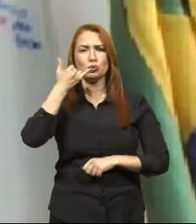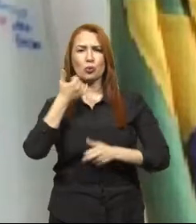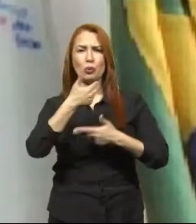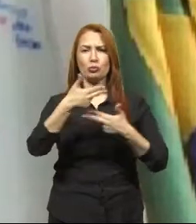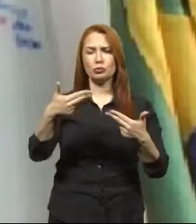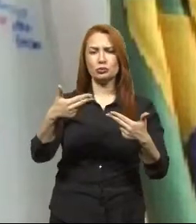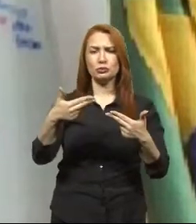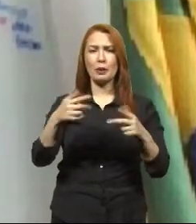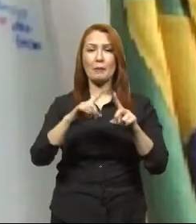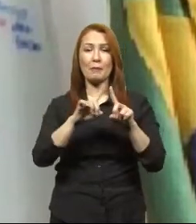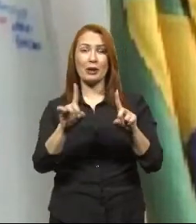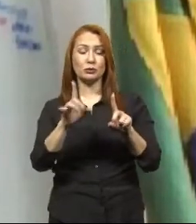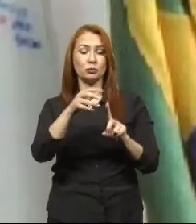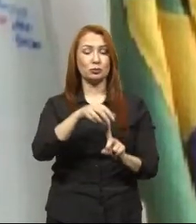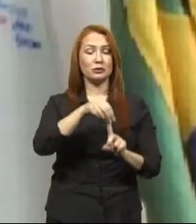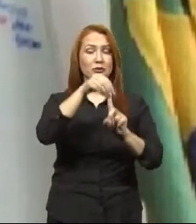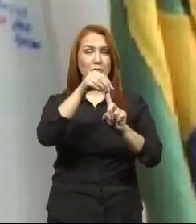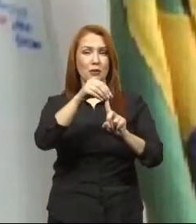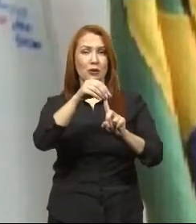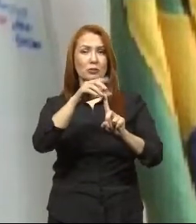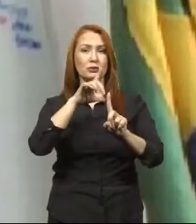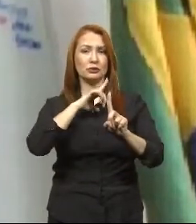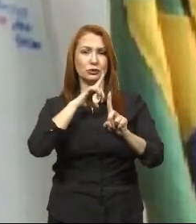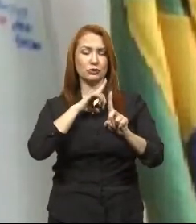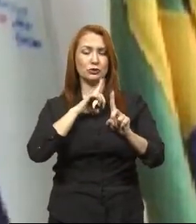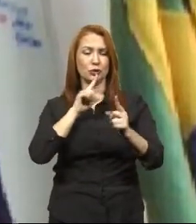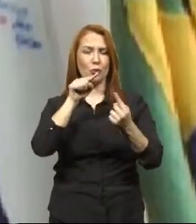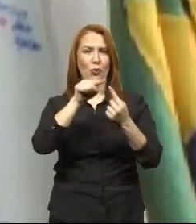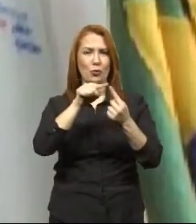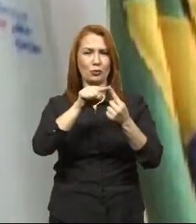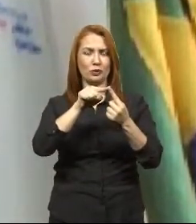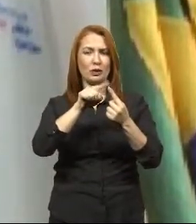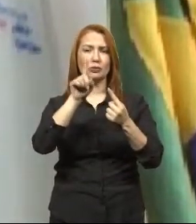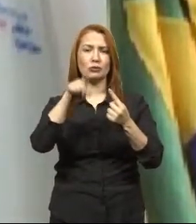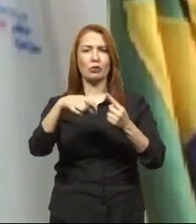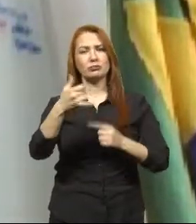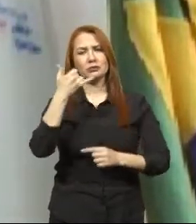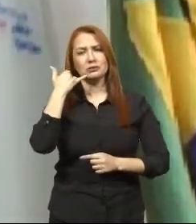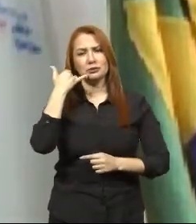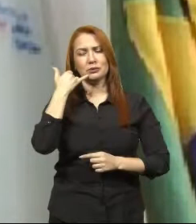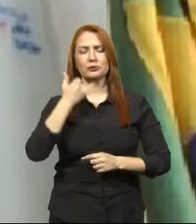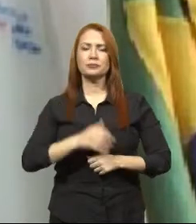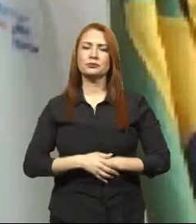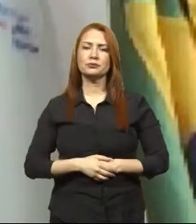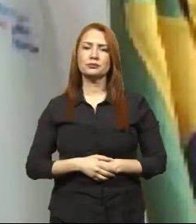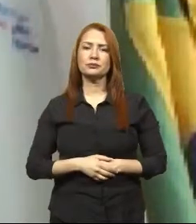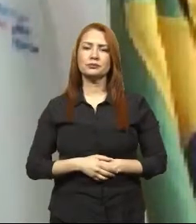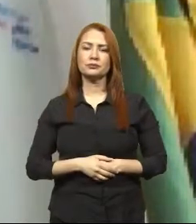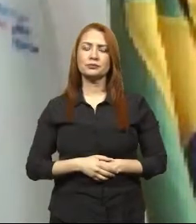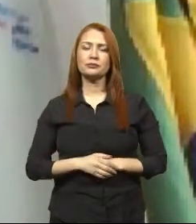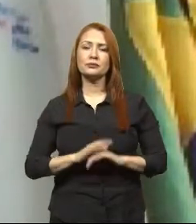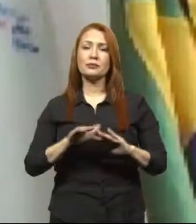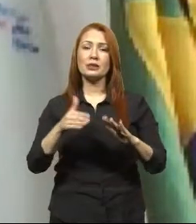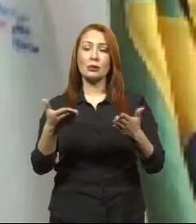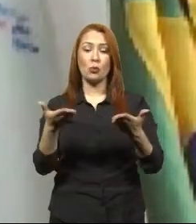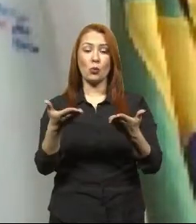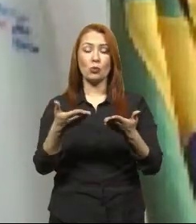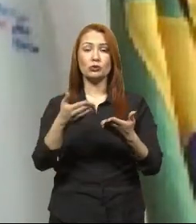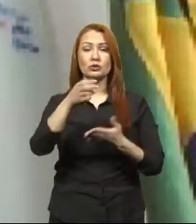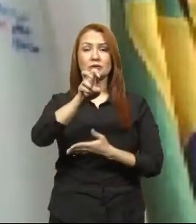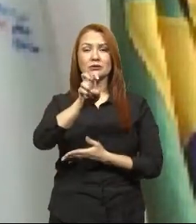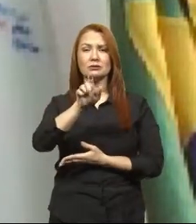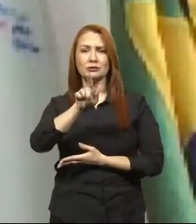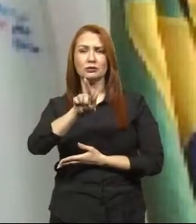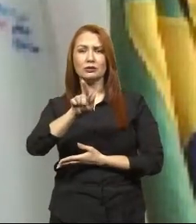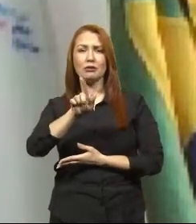de acesso principal de interface das pessoas com a internet é o celular. E agora, com o advento do 5G, nós chegamos num próximo patamar,